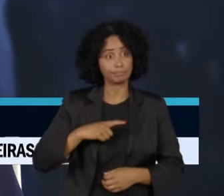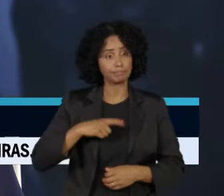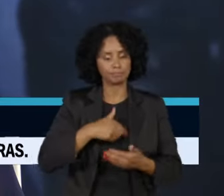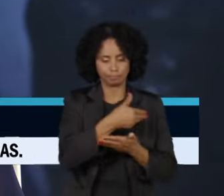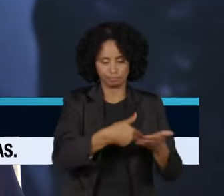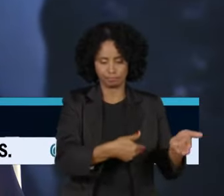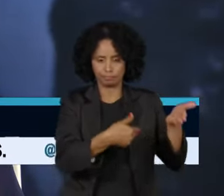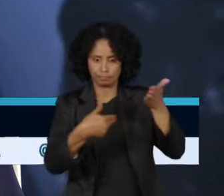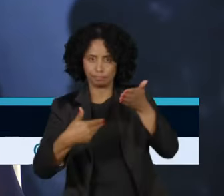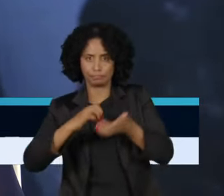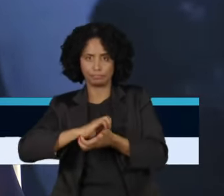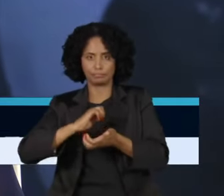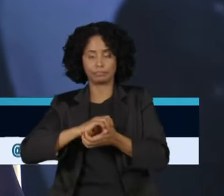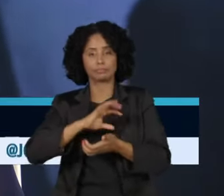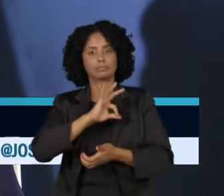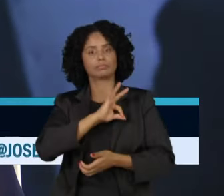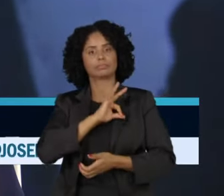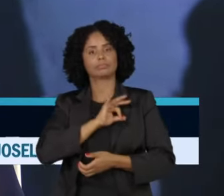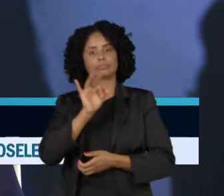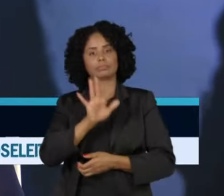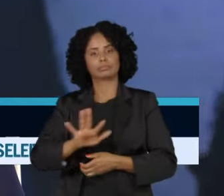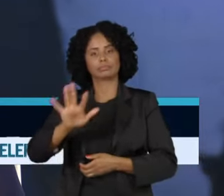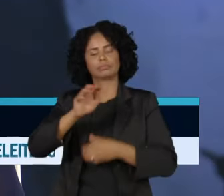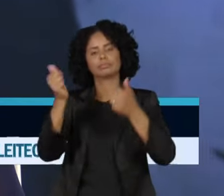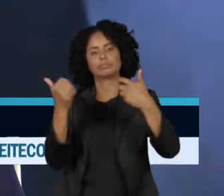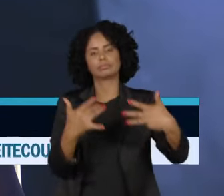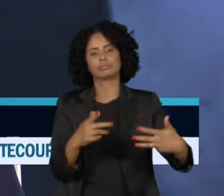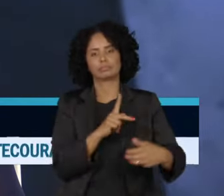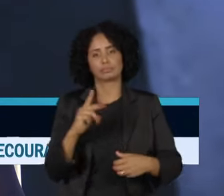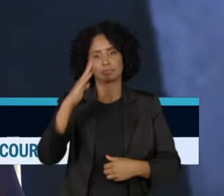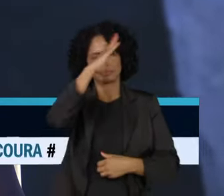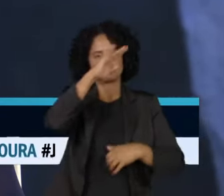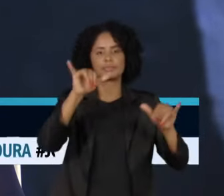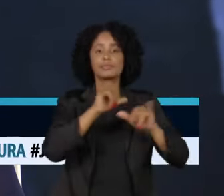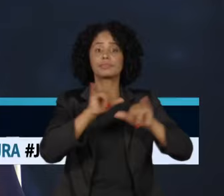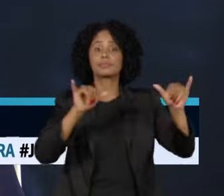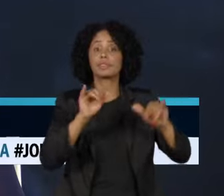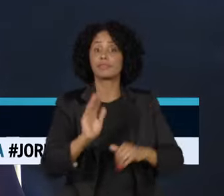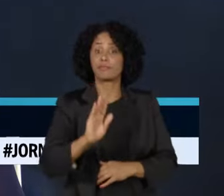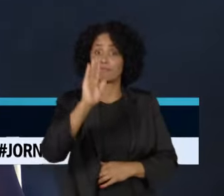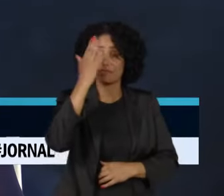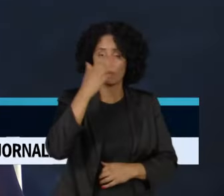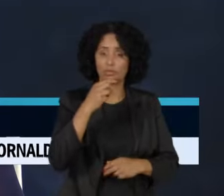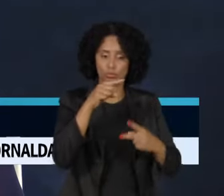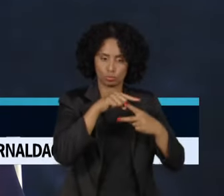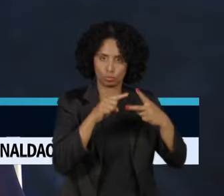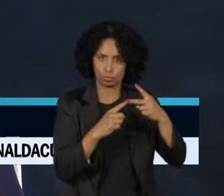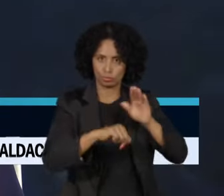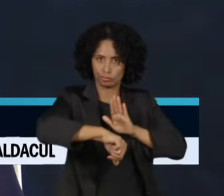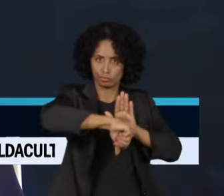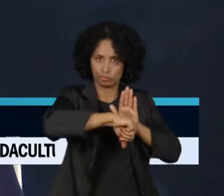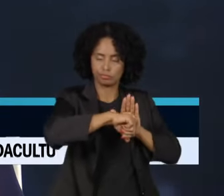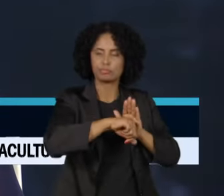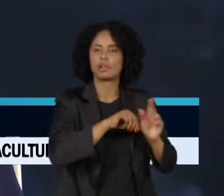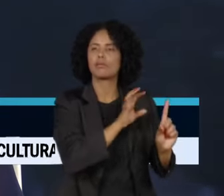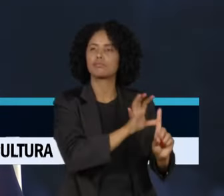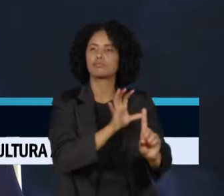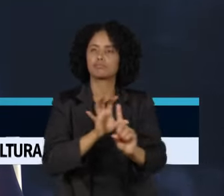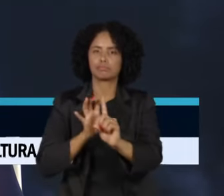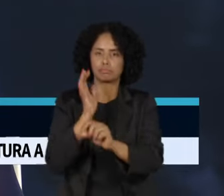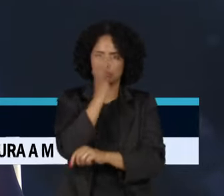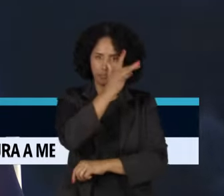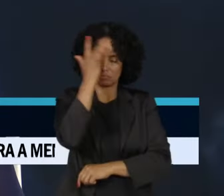Polícia Federal afirma que o presidente Jair Bolsonaro divulgou notícias falsas e cometeu 2 crimes ao associar a vacina contra